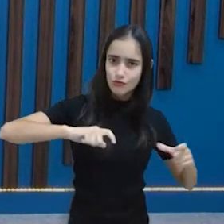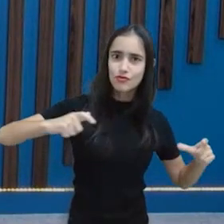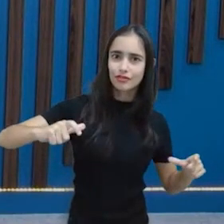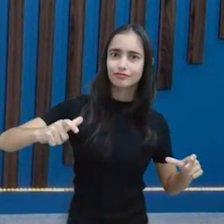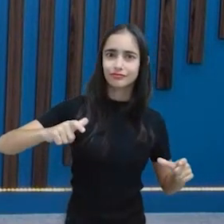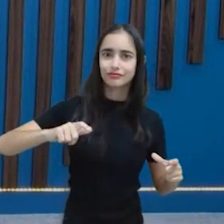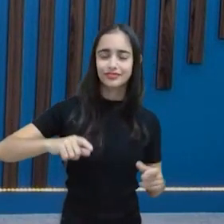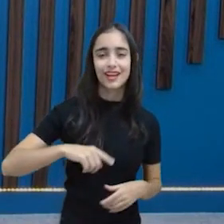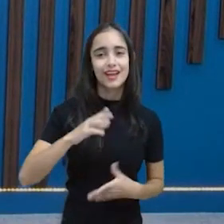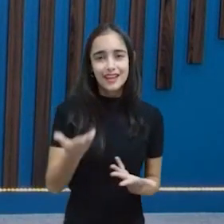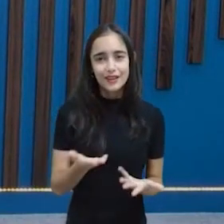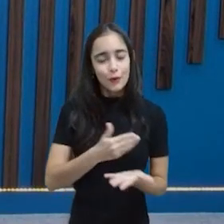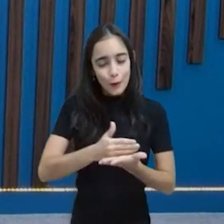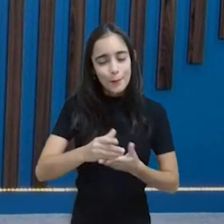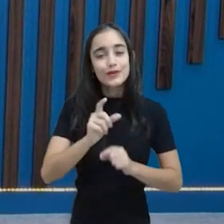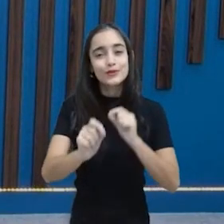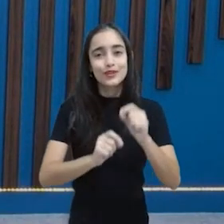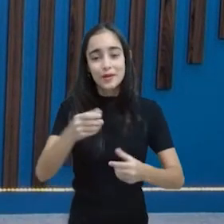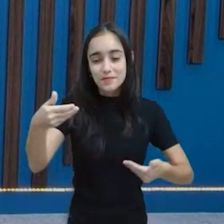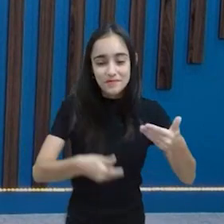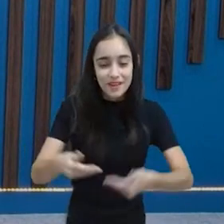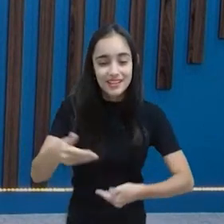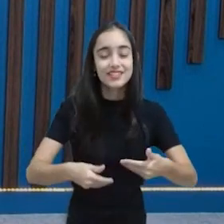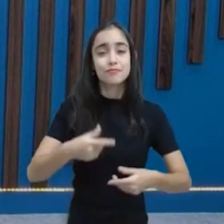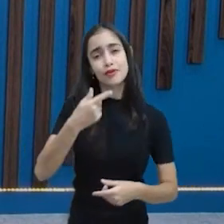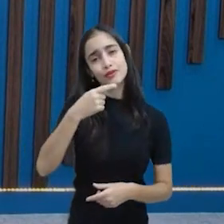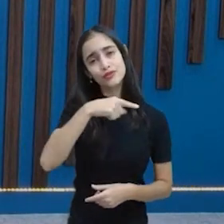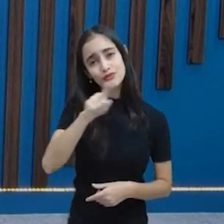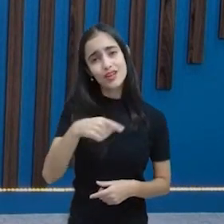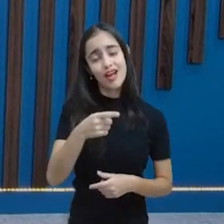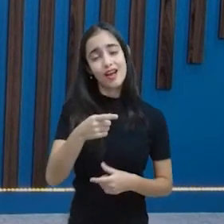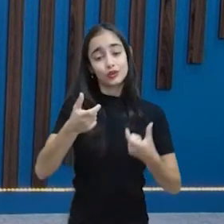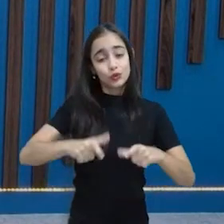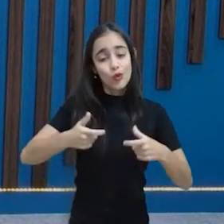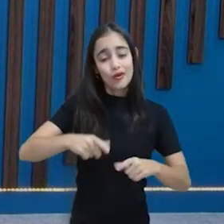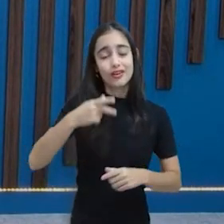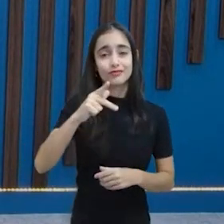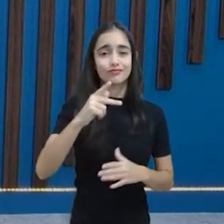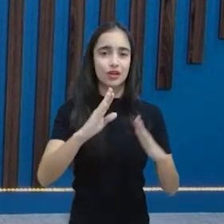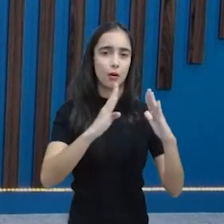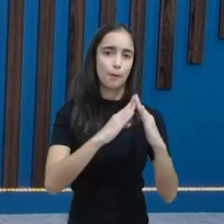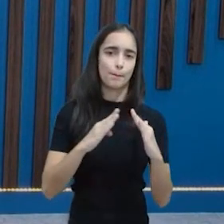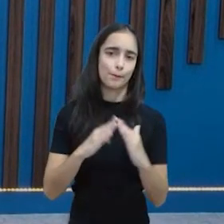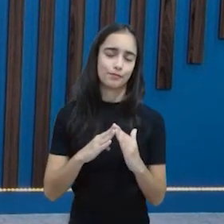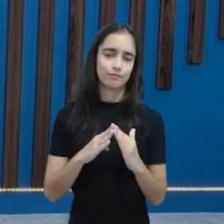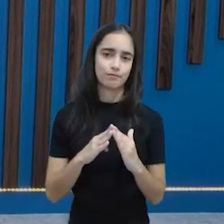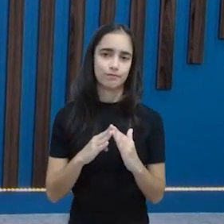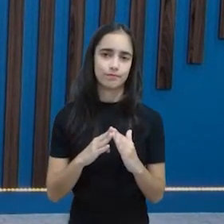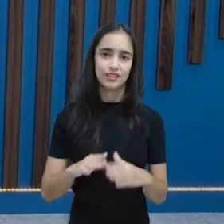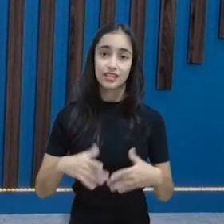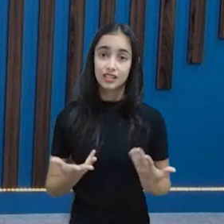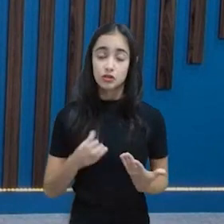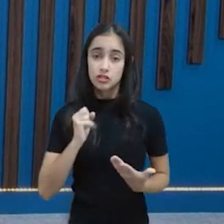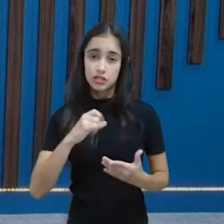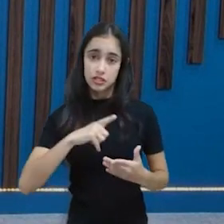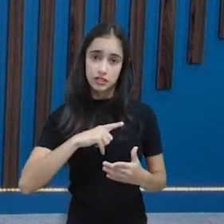participar ativamente do lugar onde você mora, né? Porque se você tá um problema ali, né, que está te